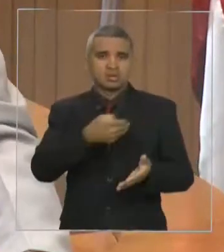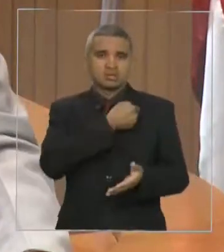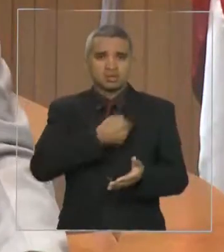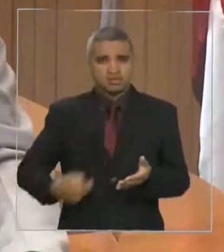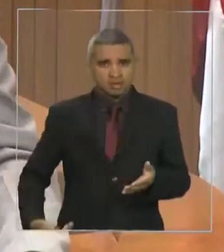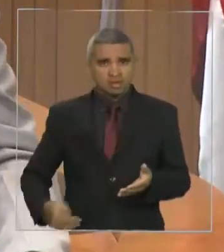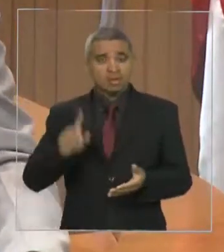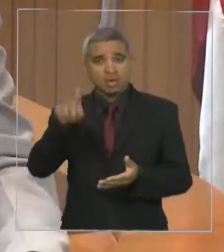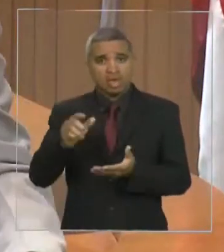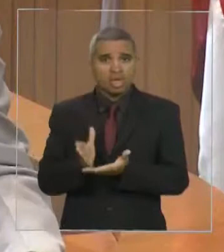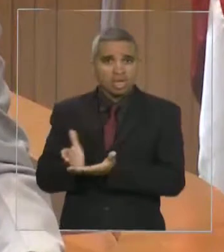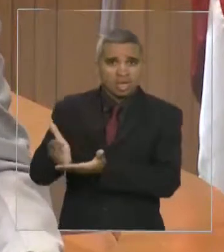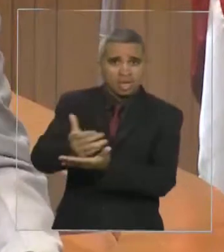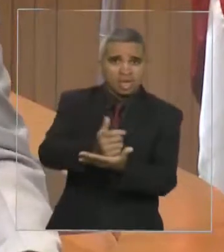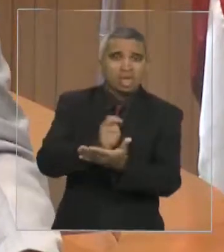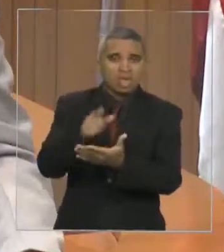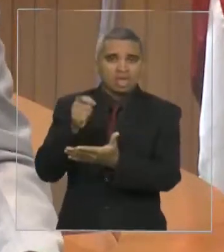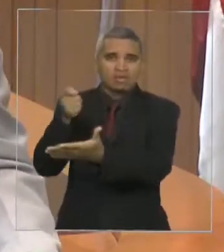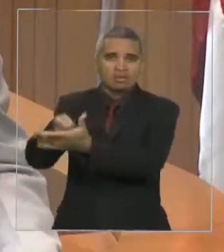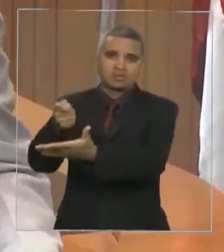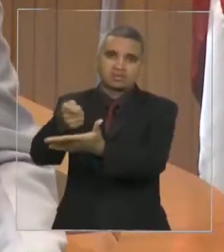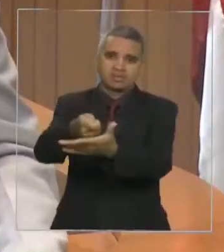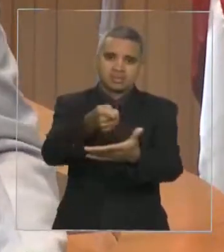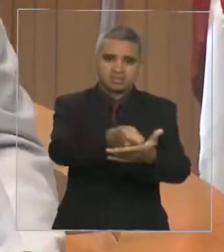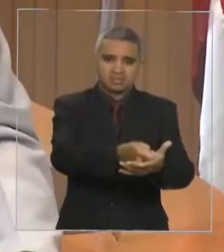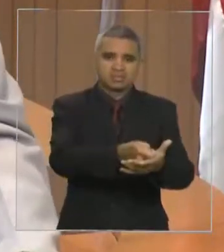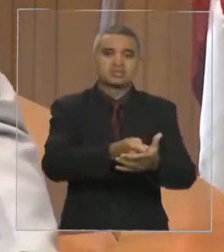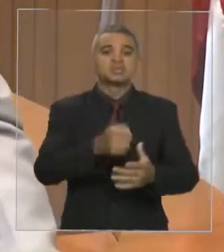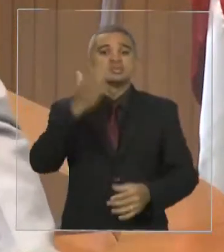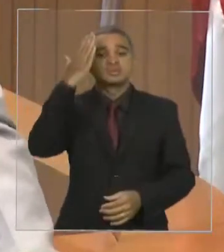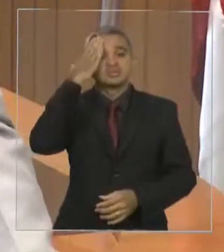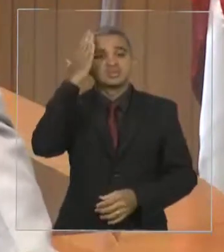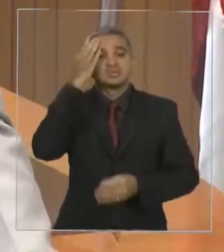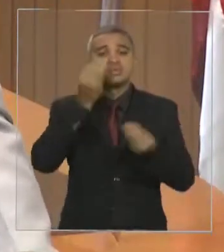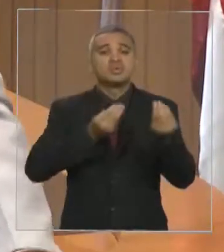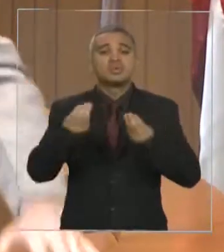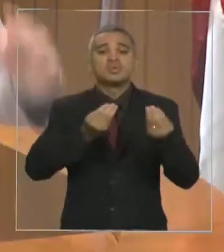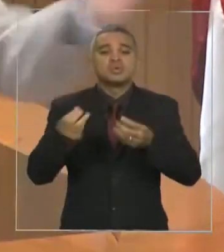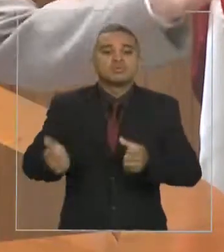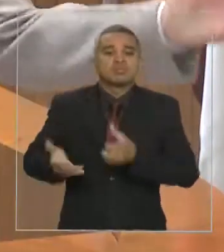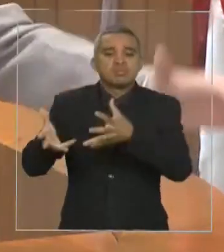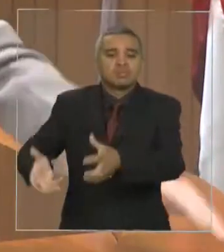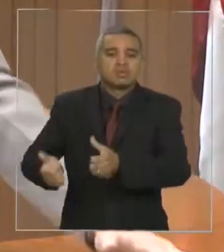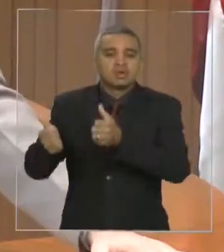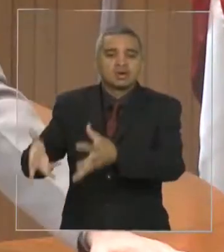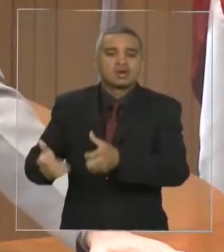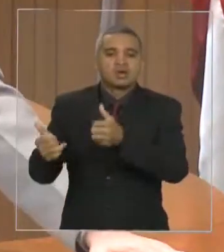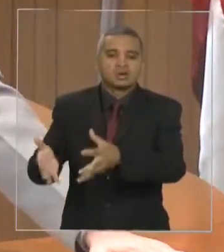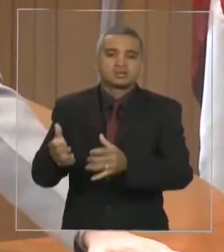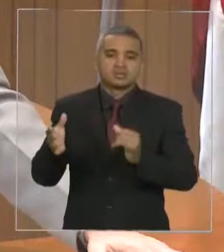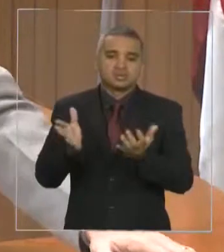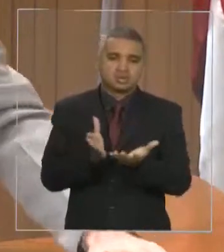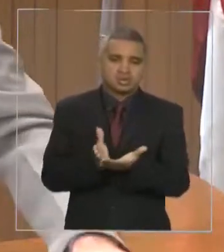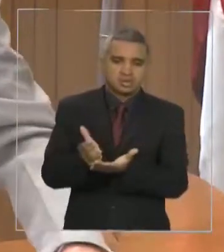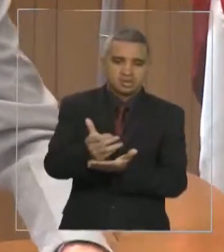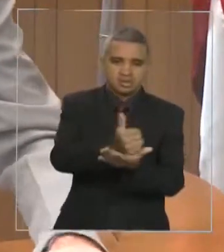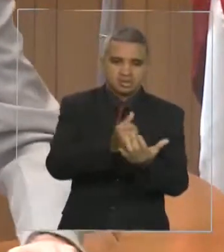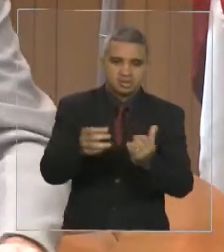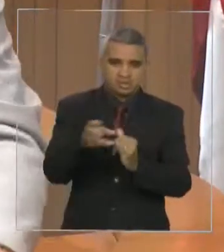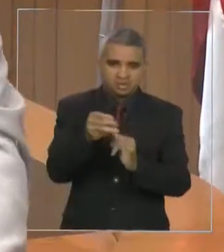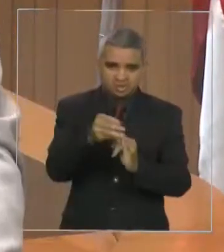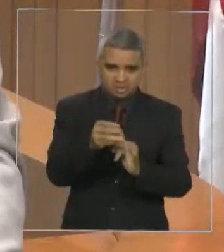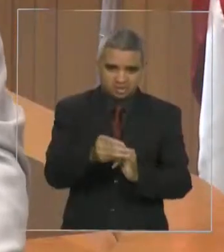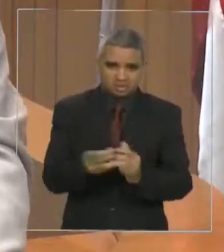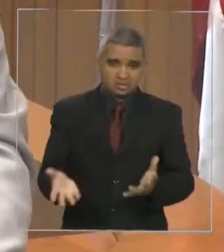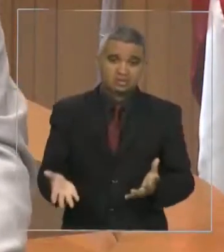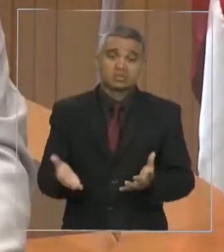dos contribuintes, querem saber a transparência de que forma estão sendo gastos os seus impostos. através das secretarias, e não pode vir um